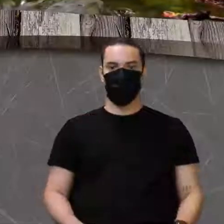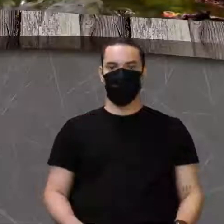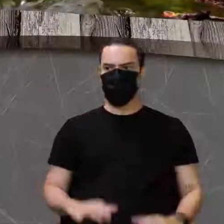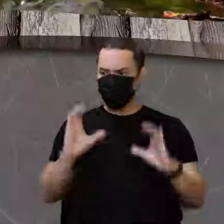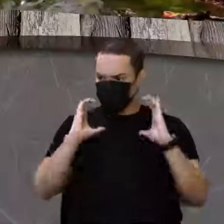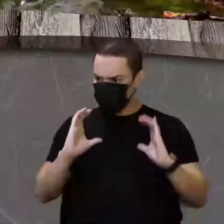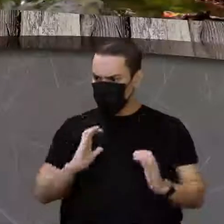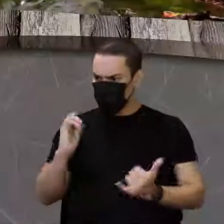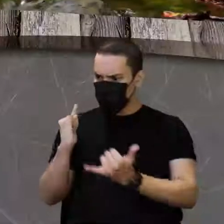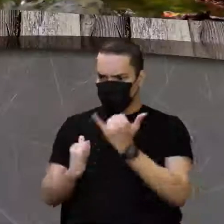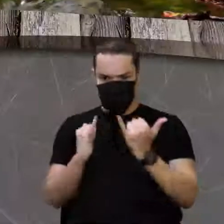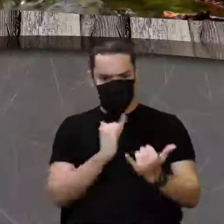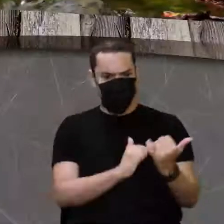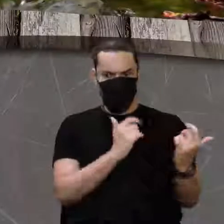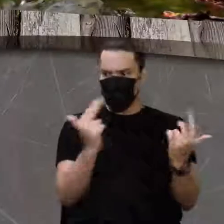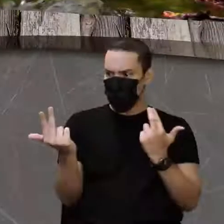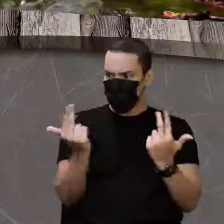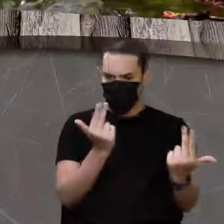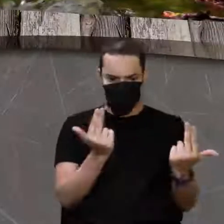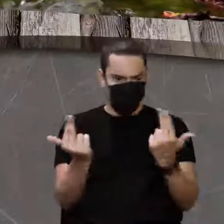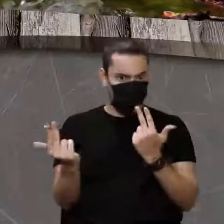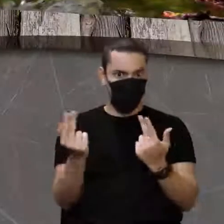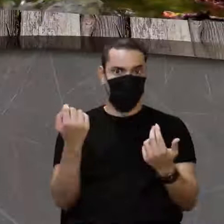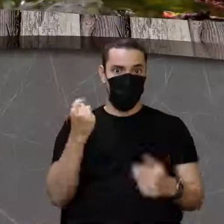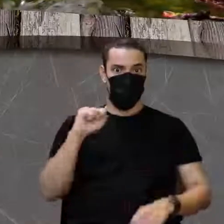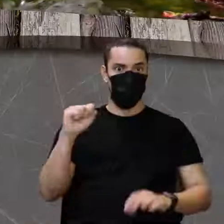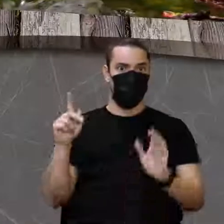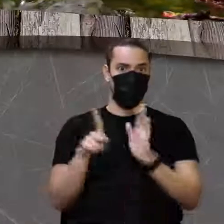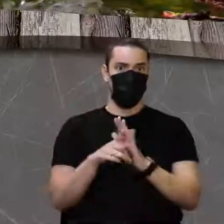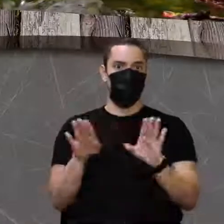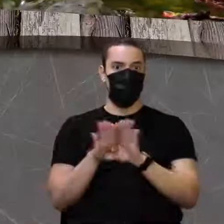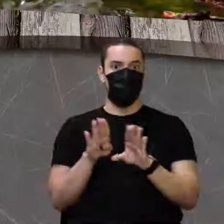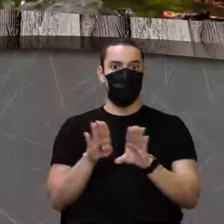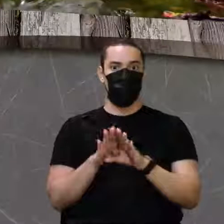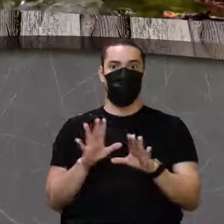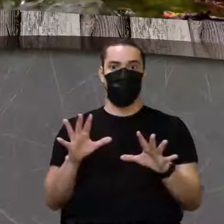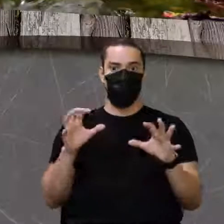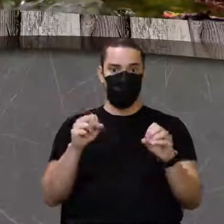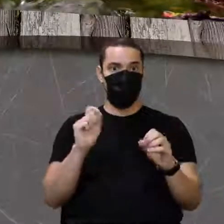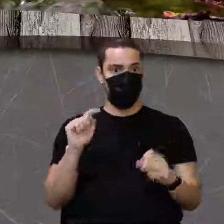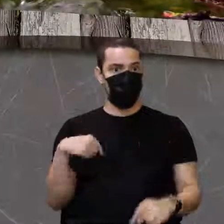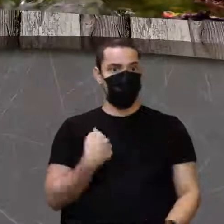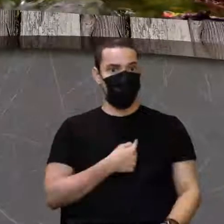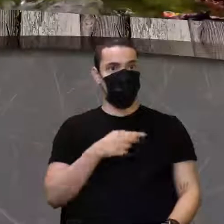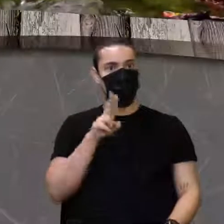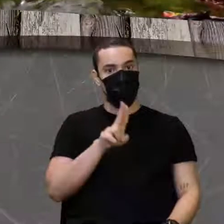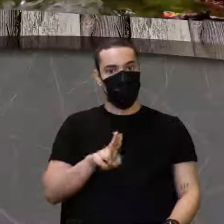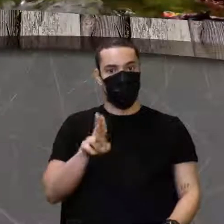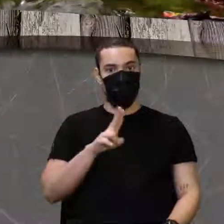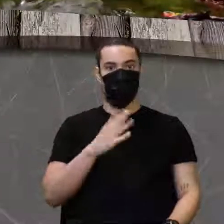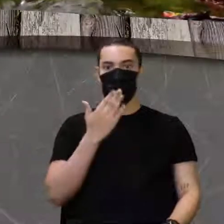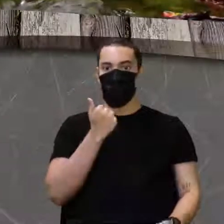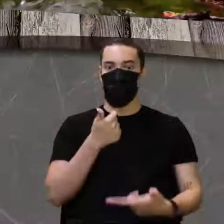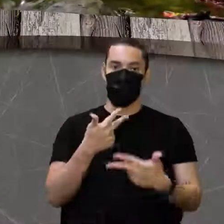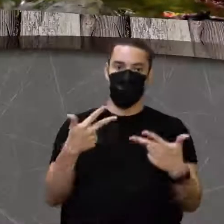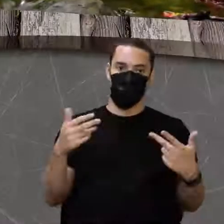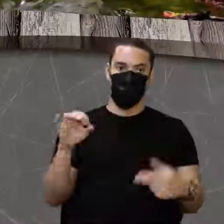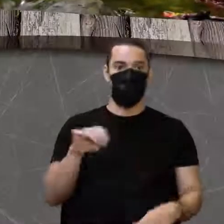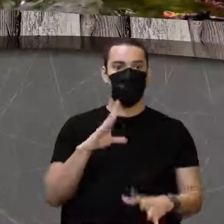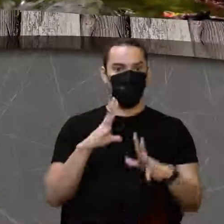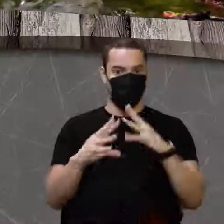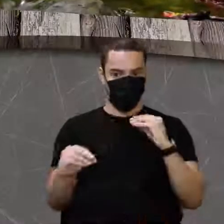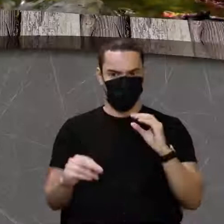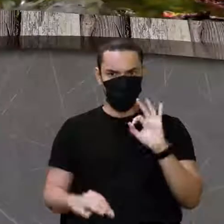esses comportamentos de defesa e também de ataque para poder se utilizar de alimento ou